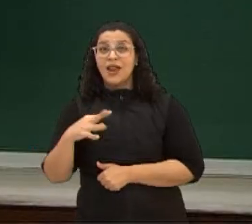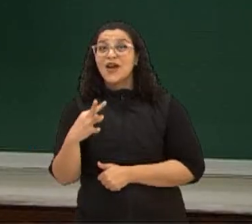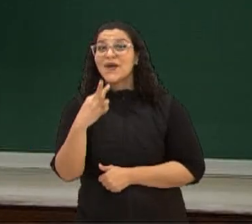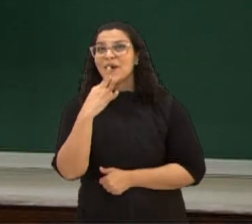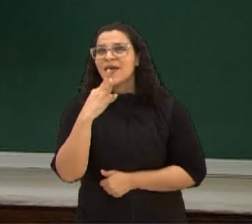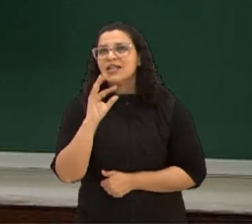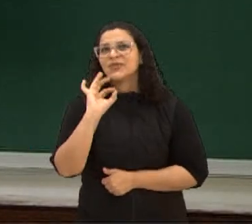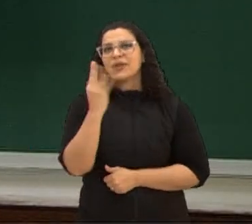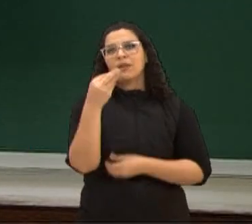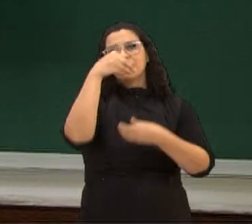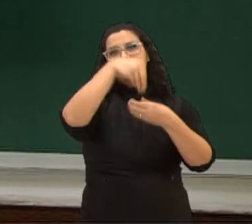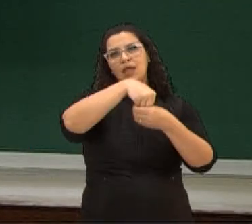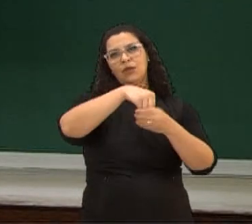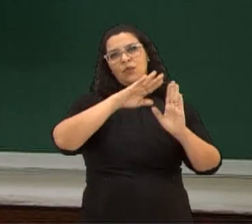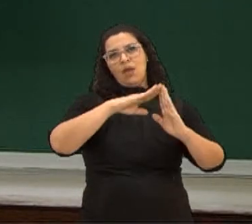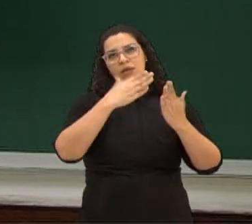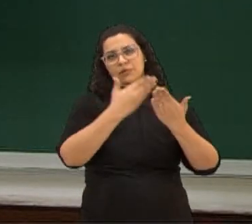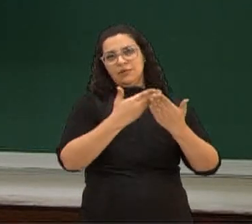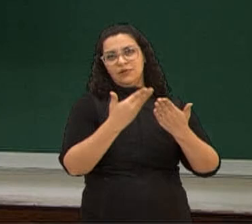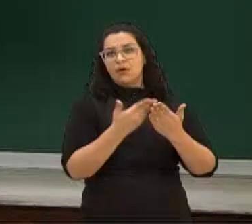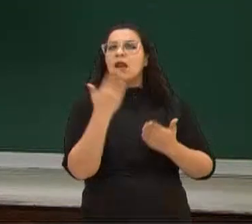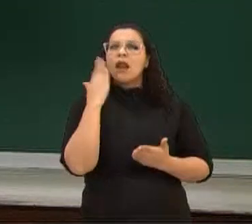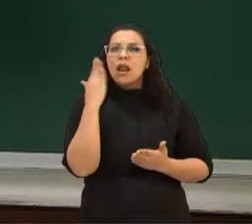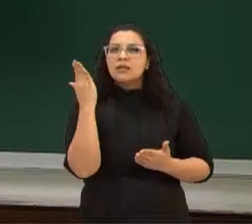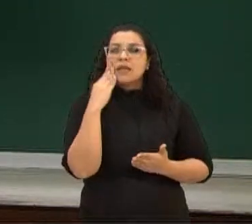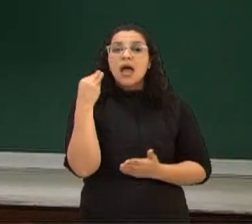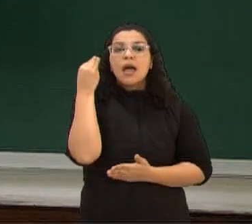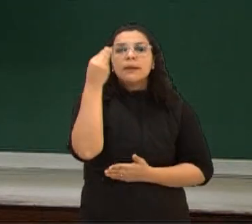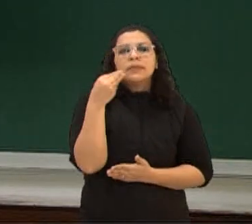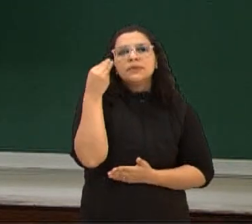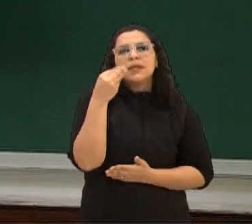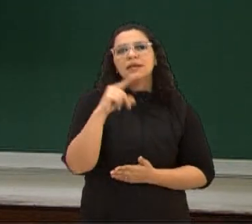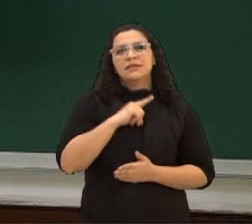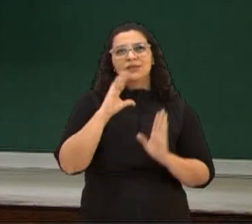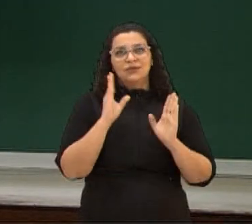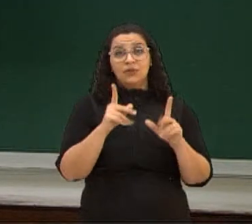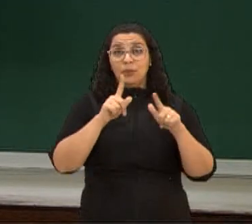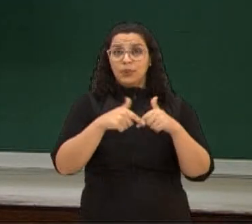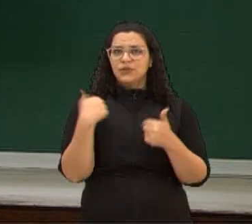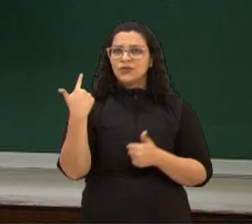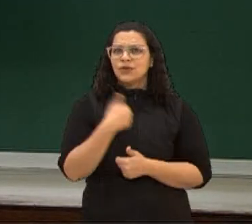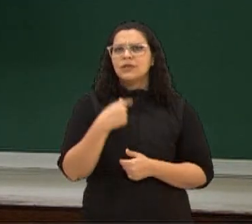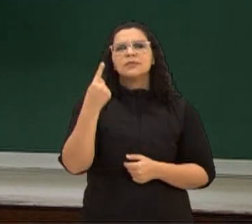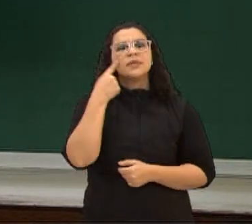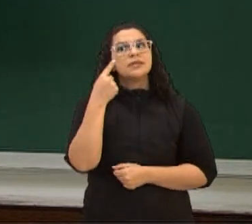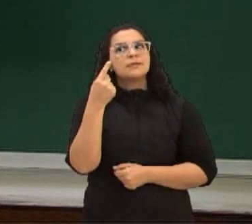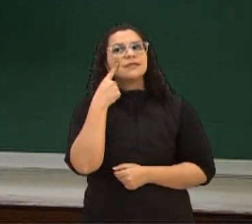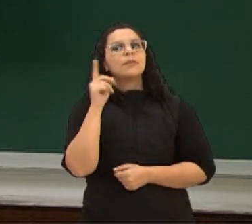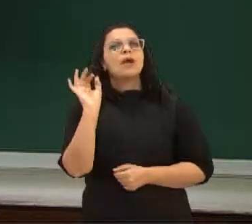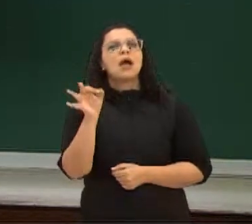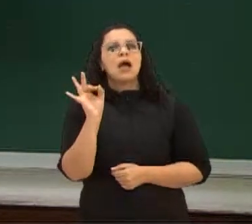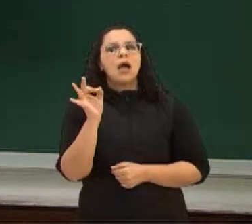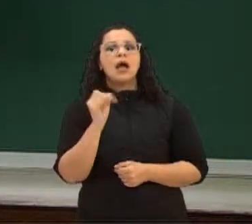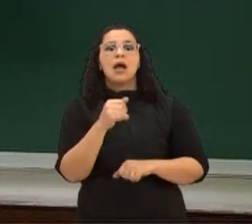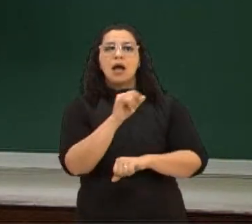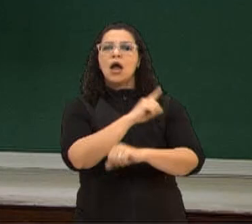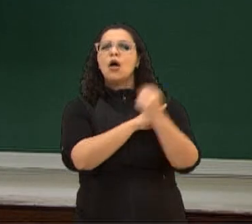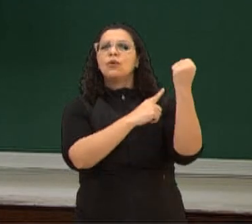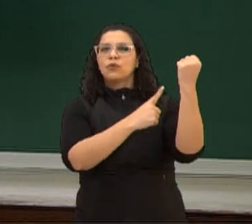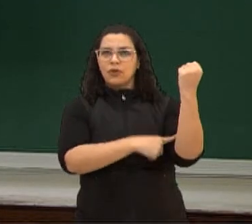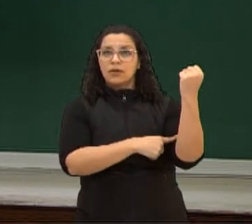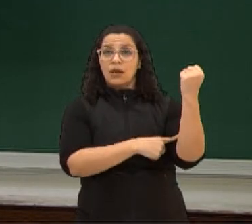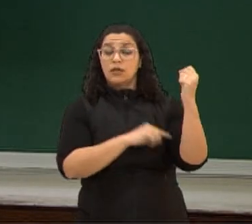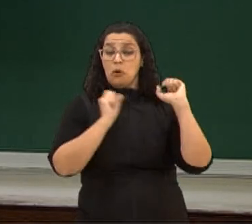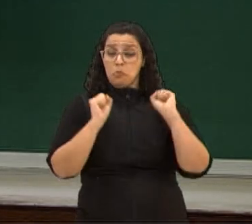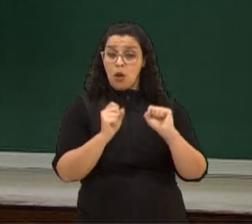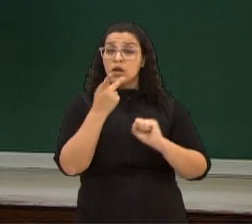que acontece no interior da escola. É isso que nós temos que pensar, ok? Então ela